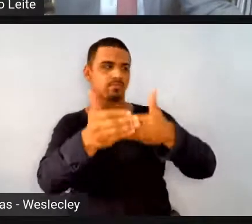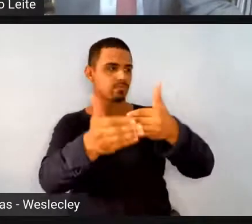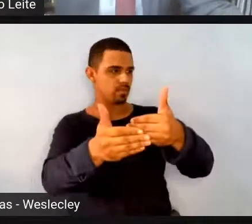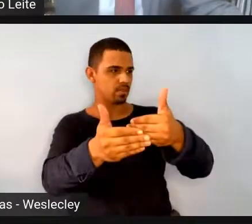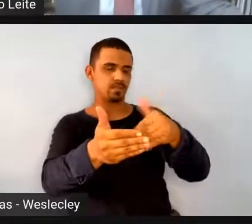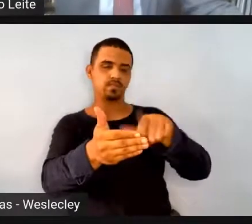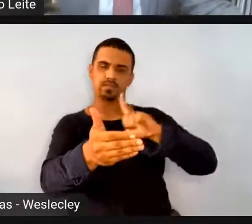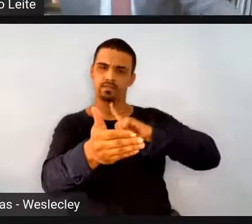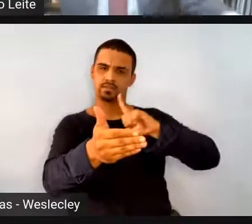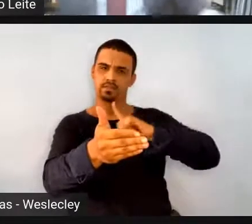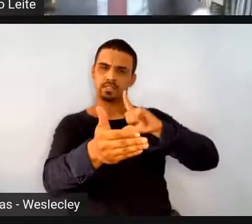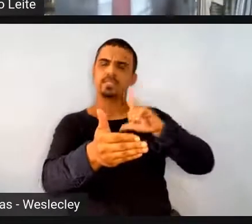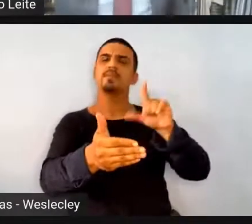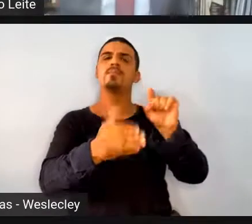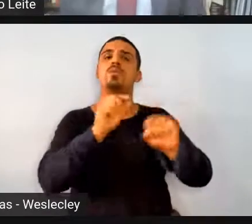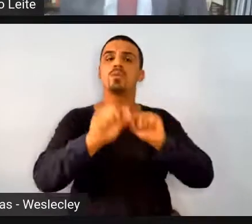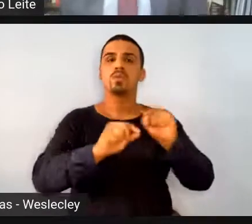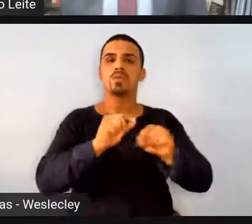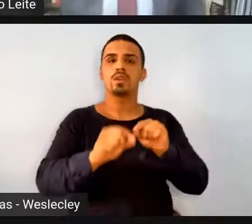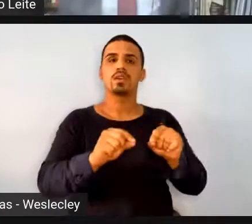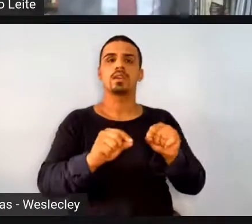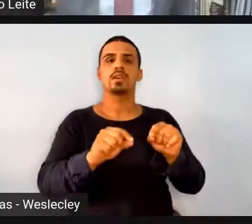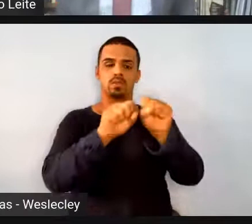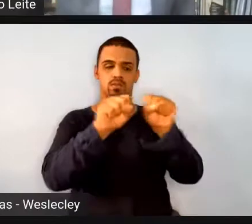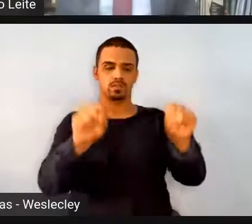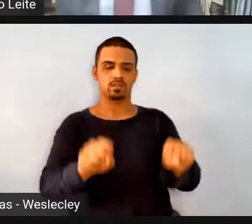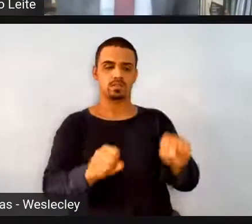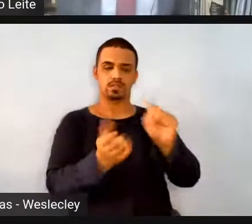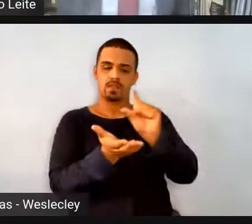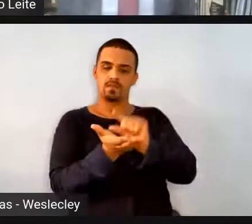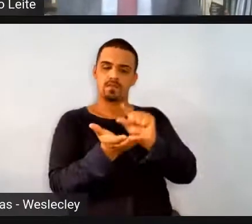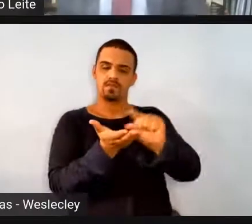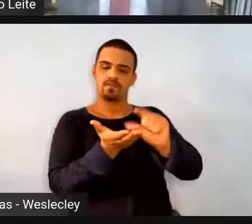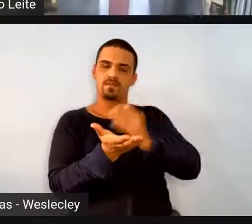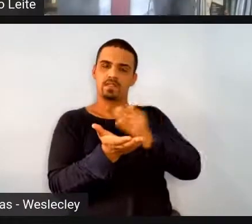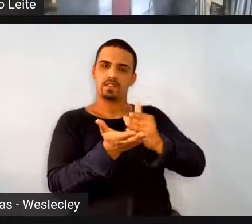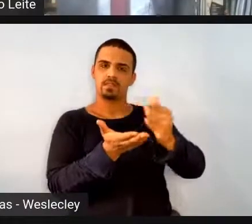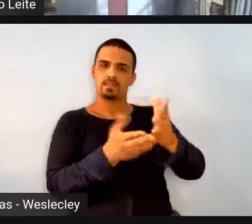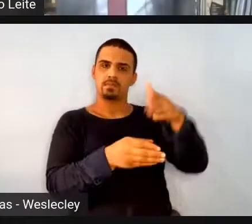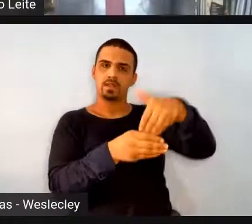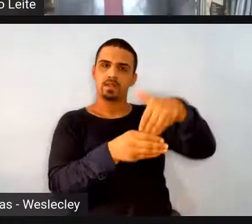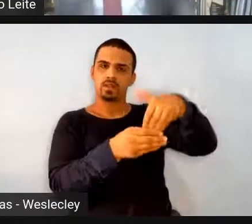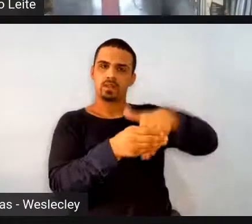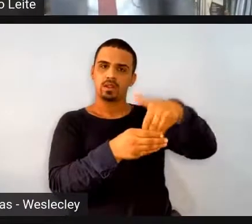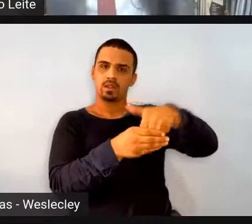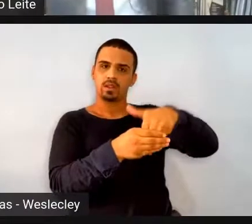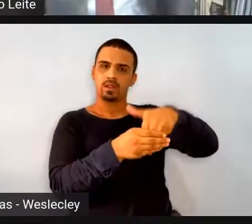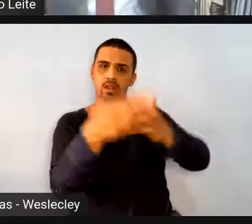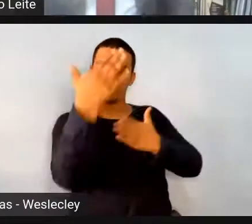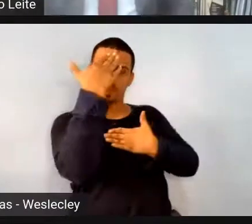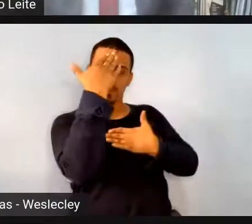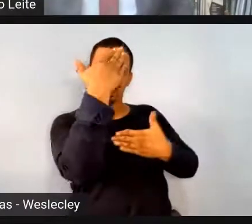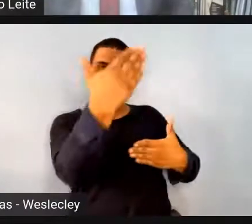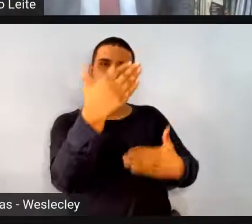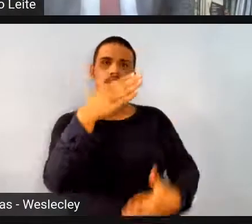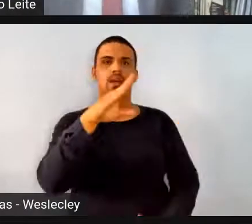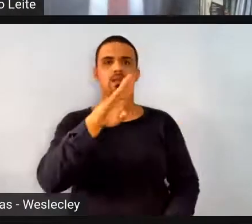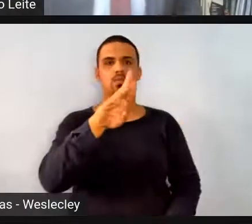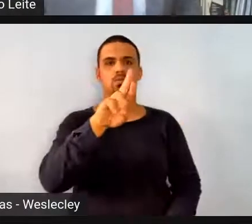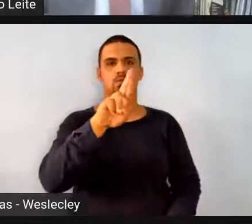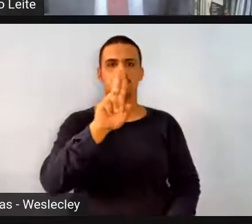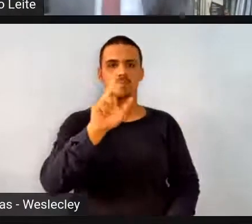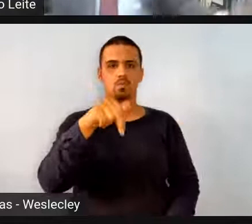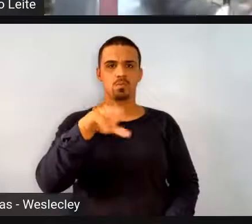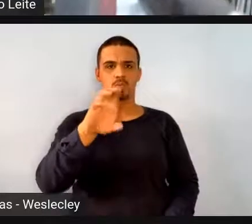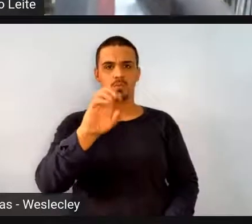e ajustar no nosso sistema de financiamento eleitoral. Muito obrigado, doutor Bruno. Doutor Bruno Caraza,